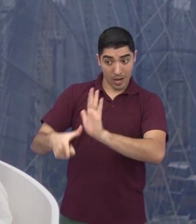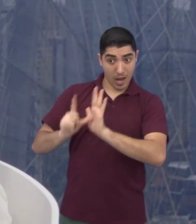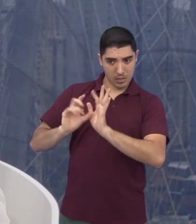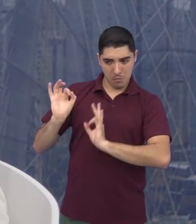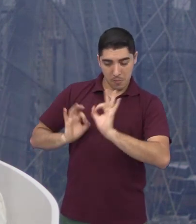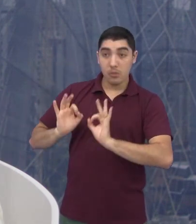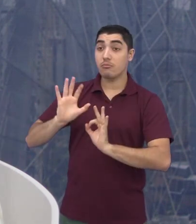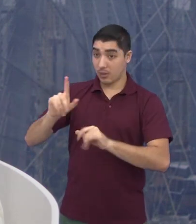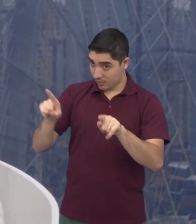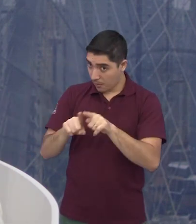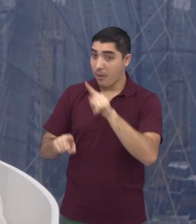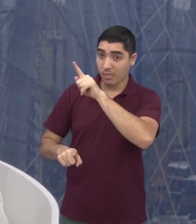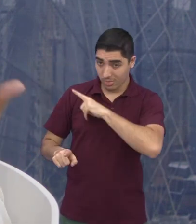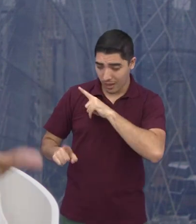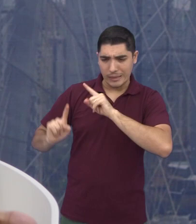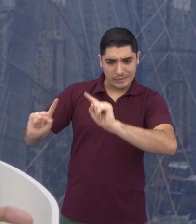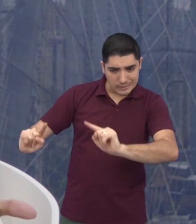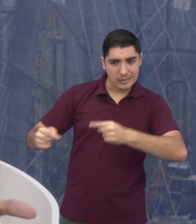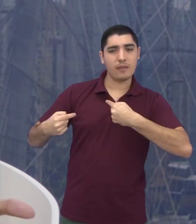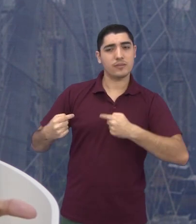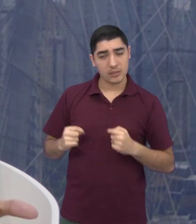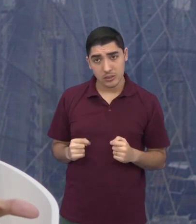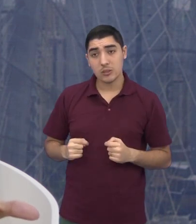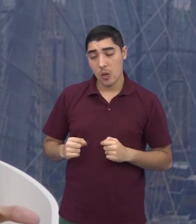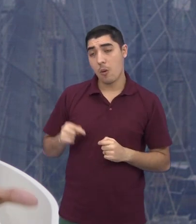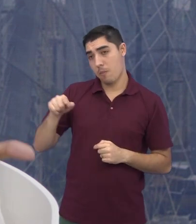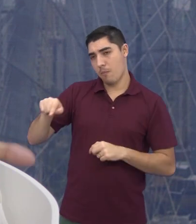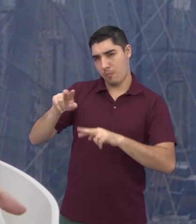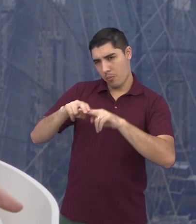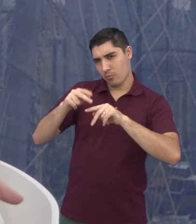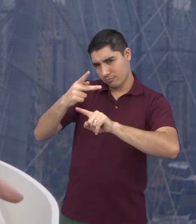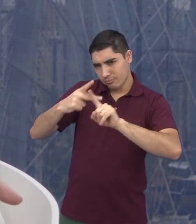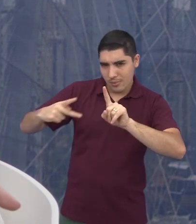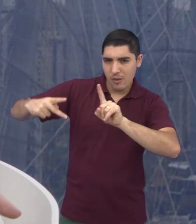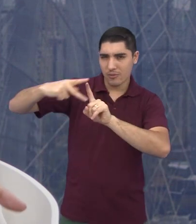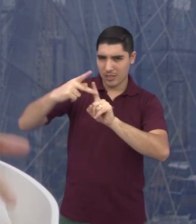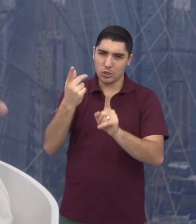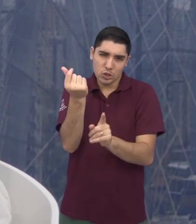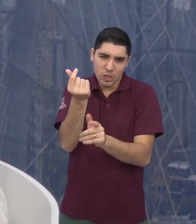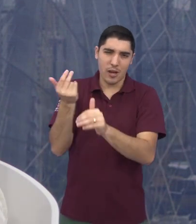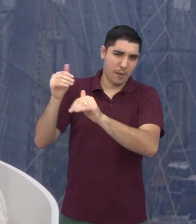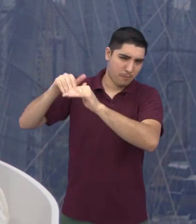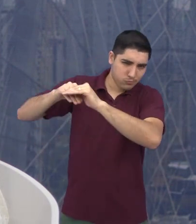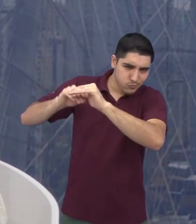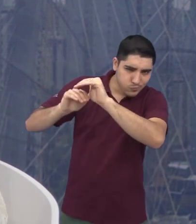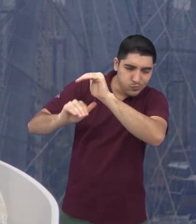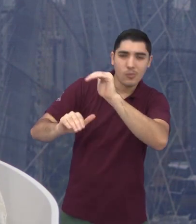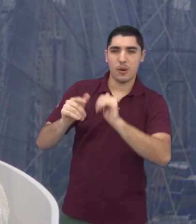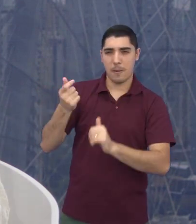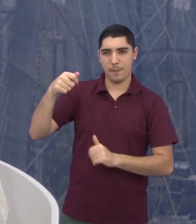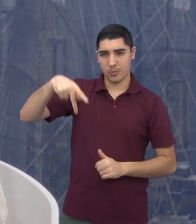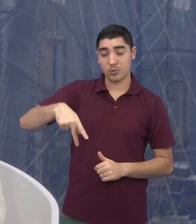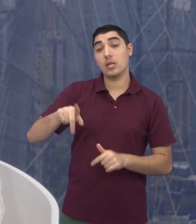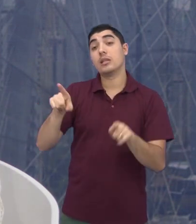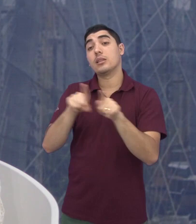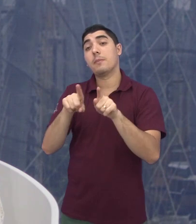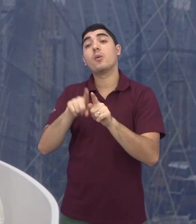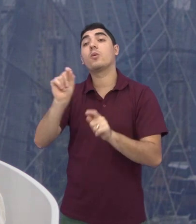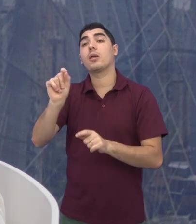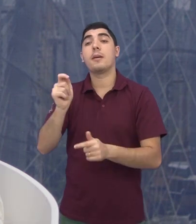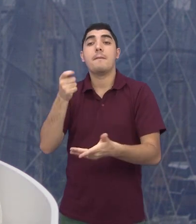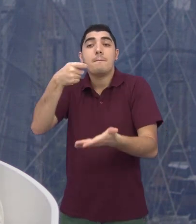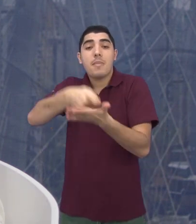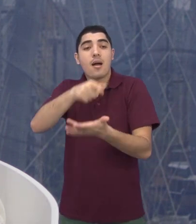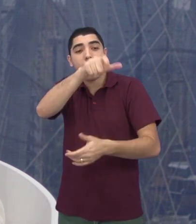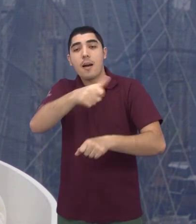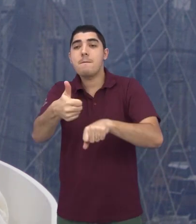também coloca desafios em relação à previdência, ao aspecto econômico, mas também em relação a cuidadores de